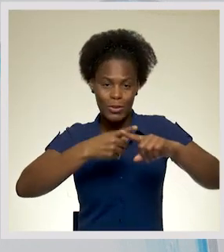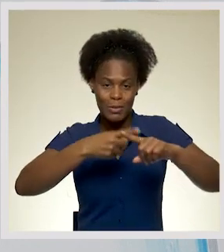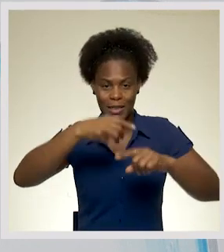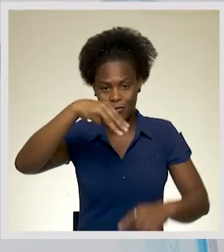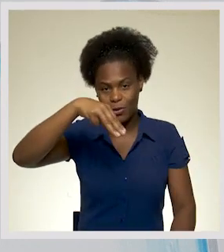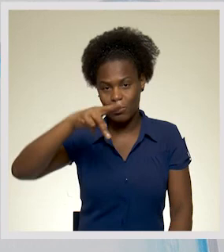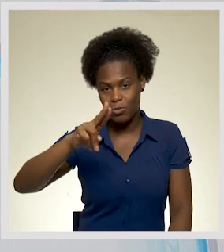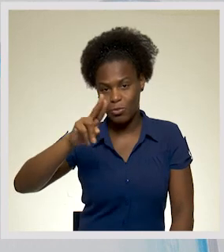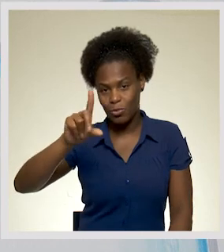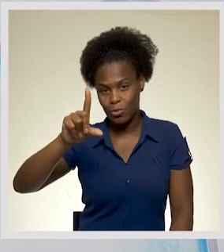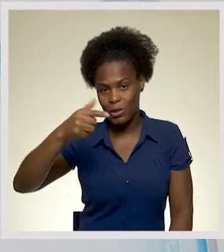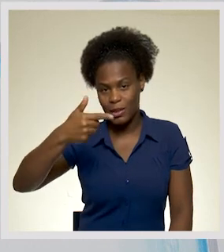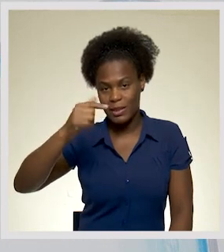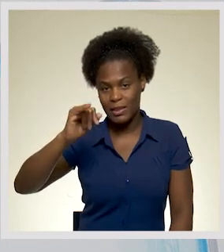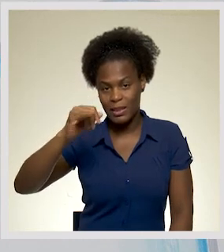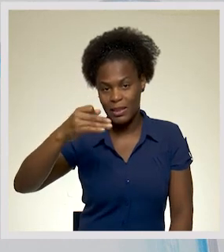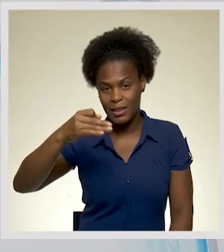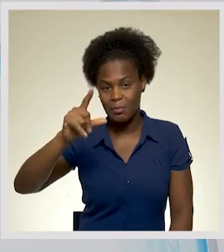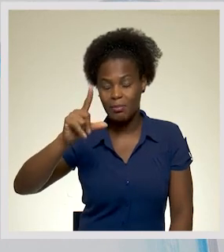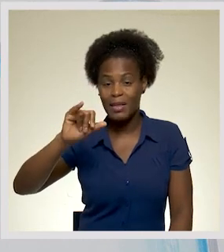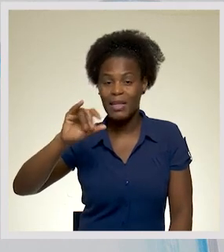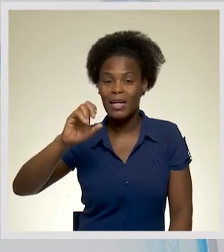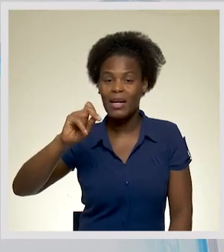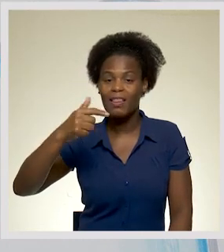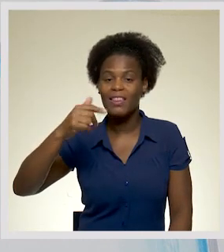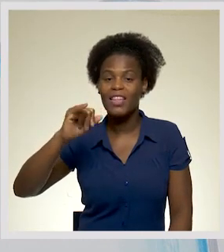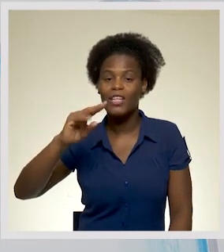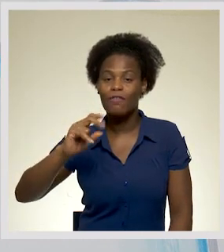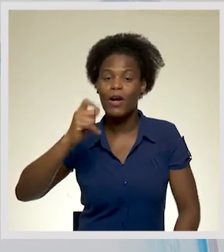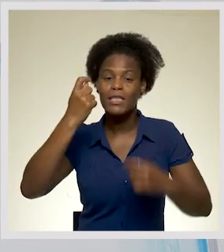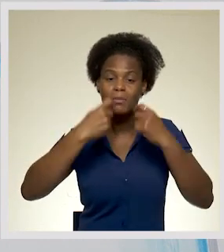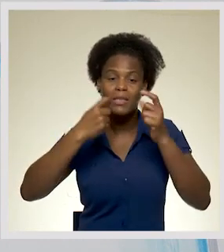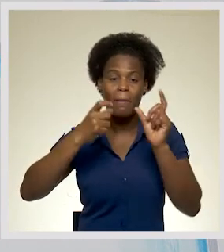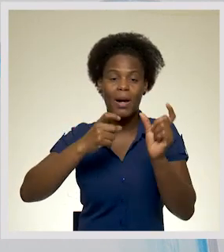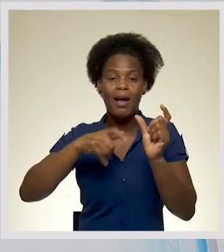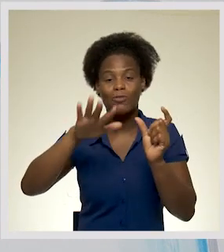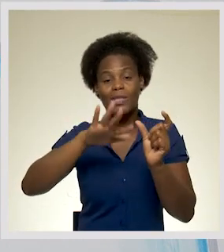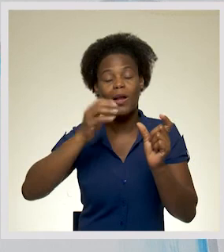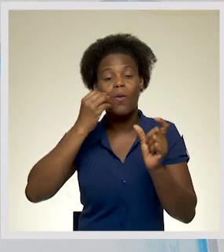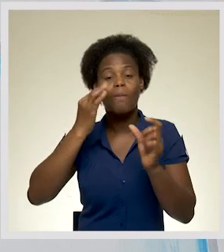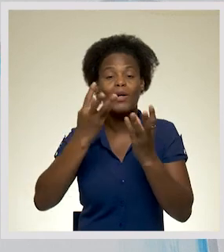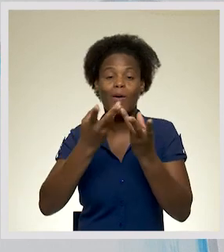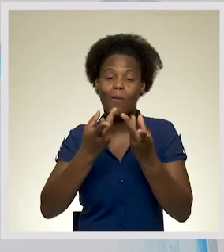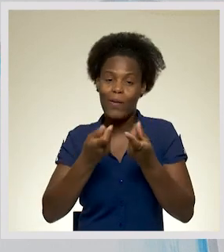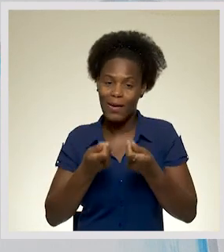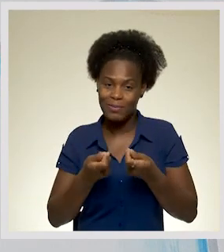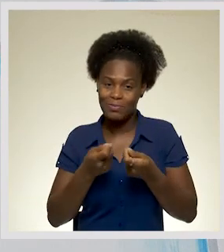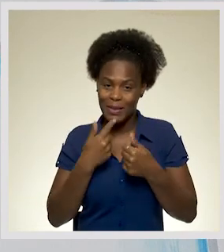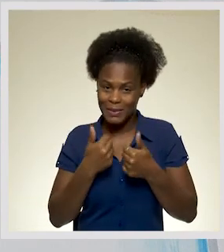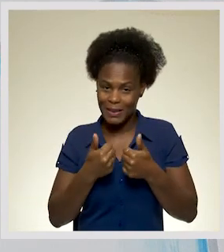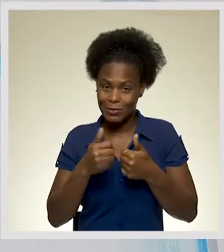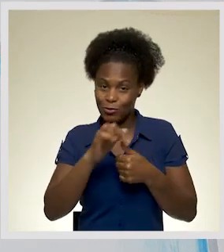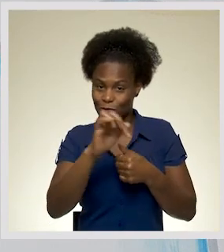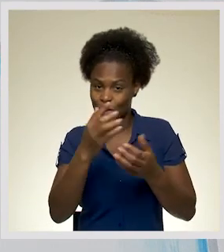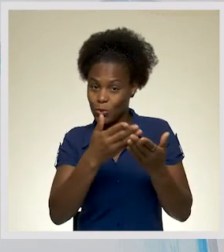as expressões que são utilizadas e também como calcular. Tá certo?